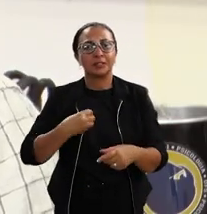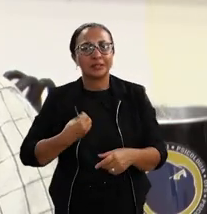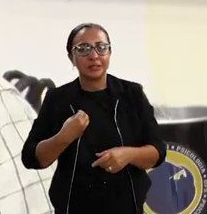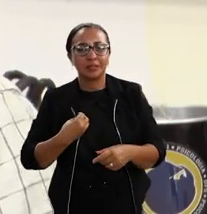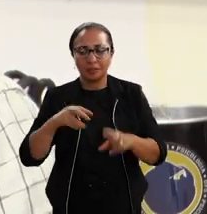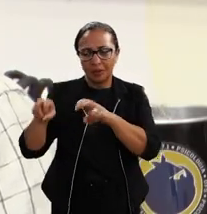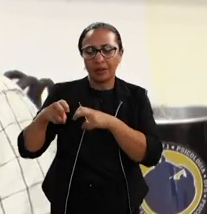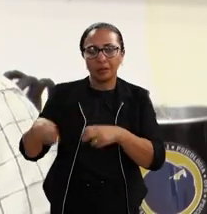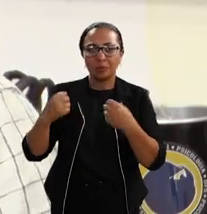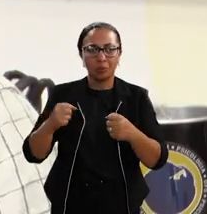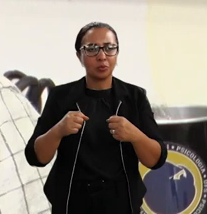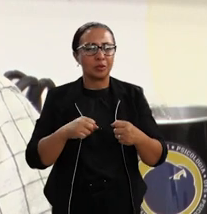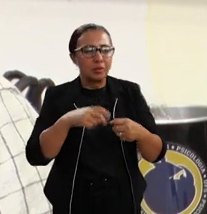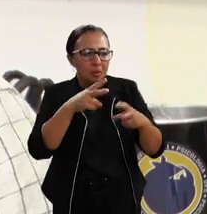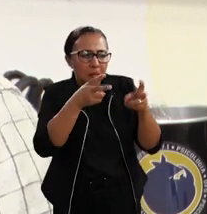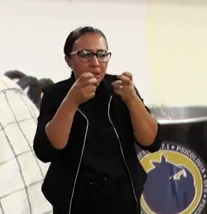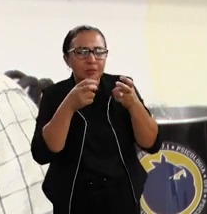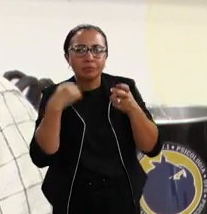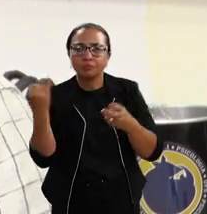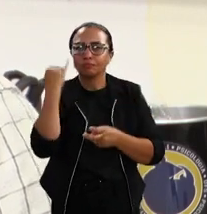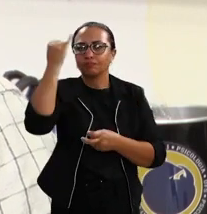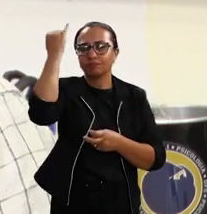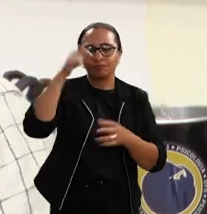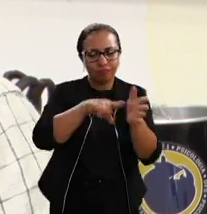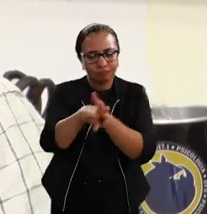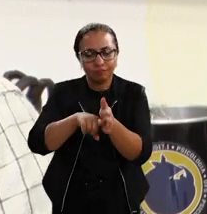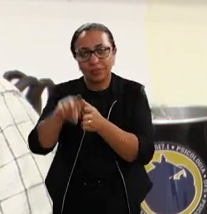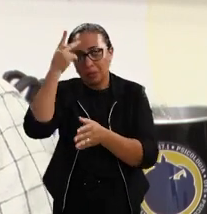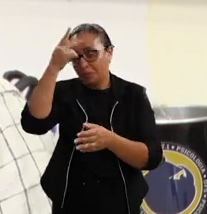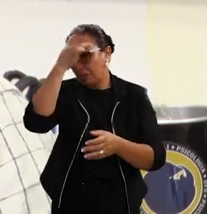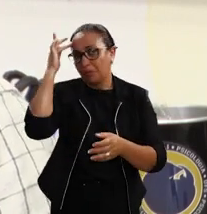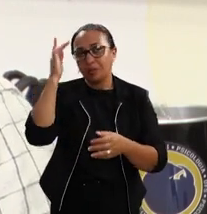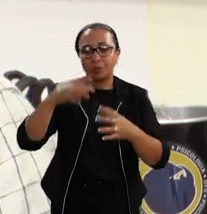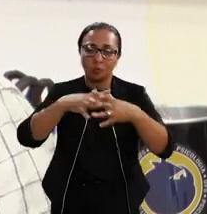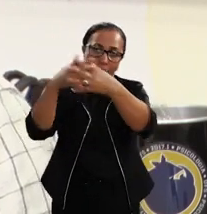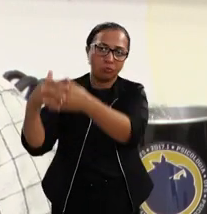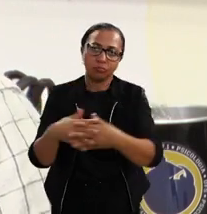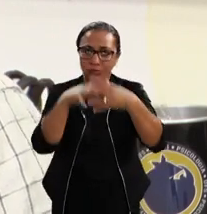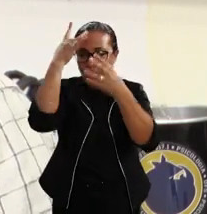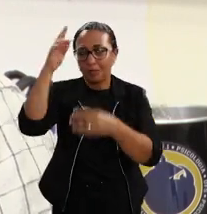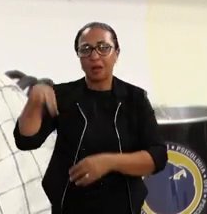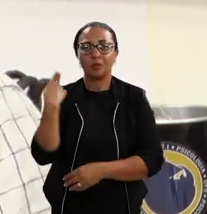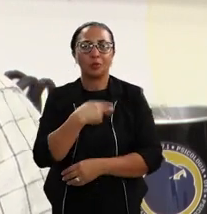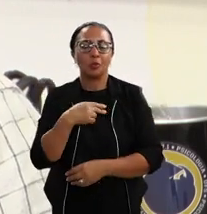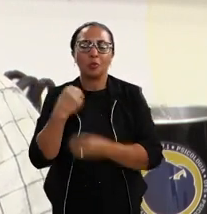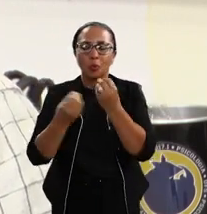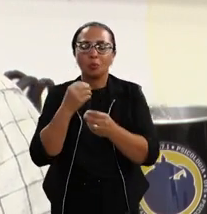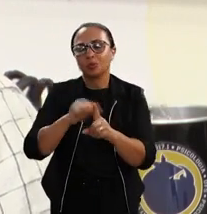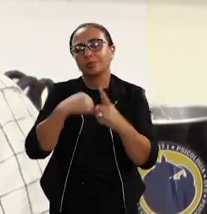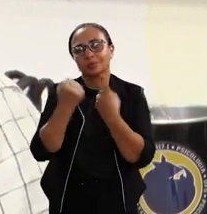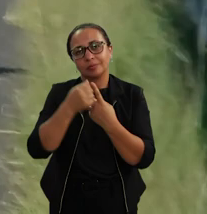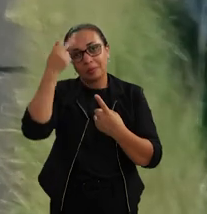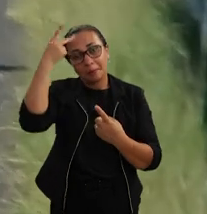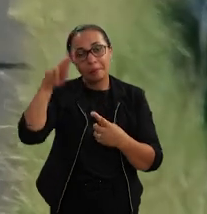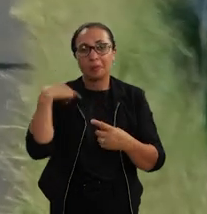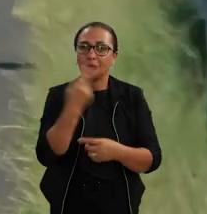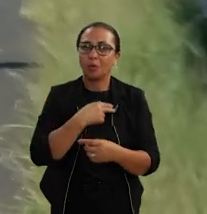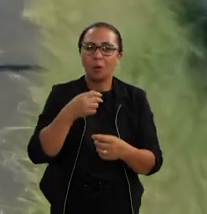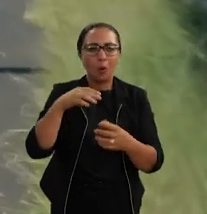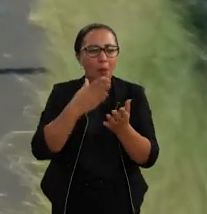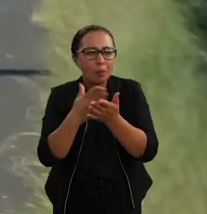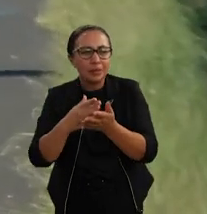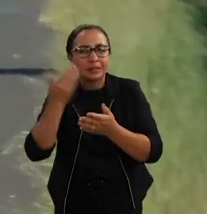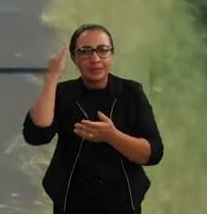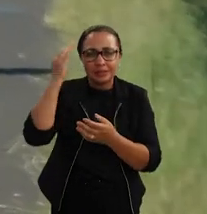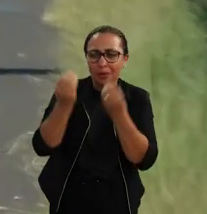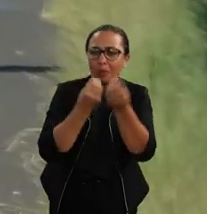em campo, né, e pude constatar a relevância dessa pesquisa para o caminhoneiro e também para a gente, enquanto sociedade, para a gente poder